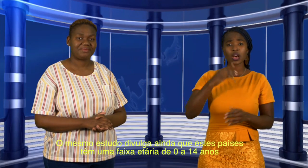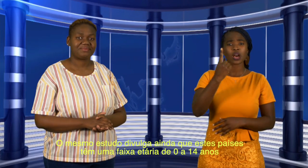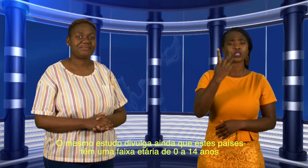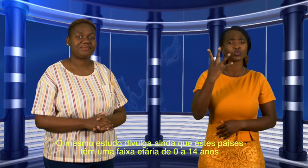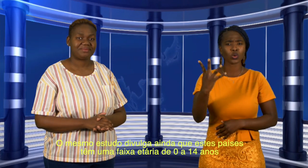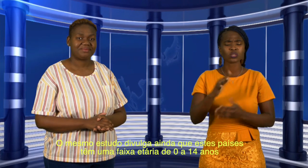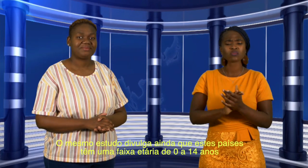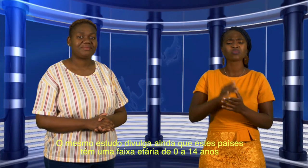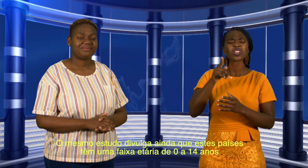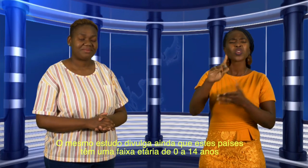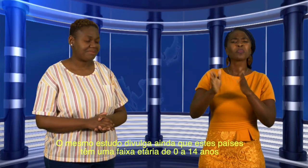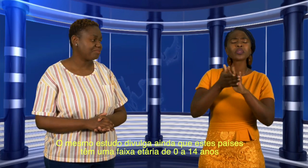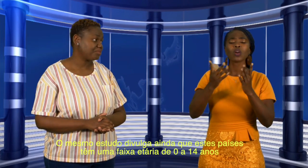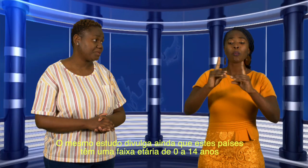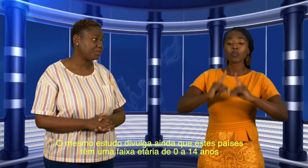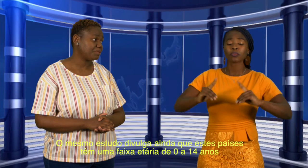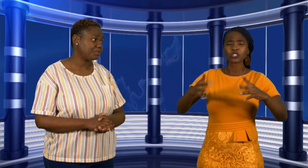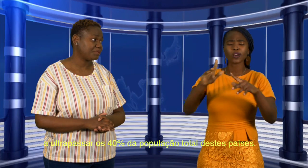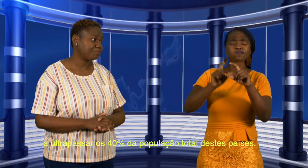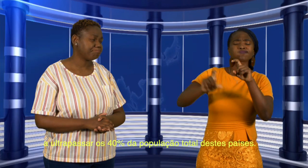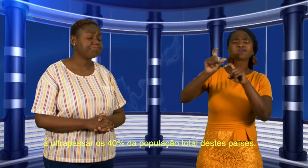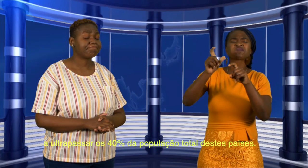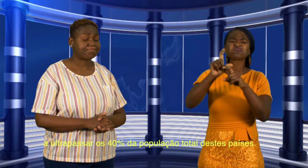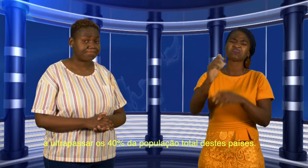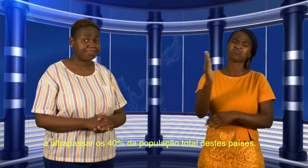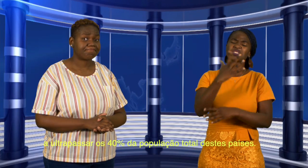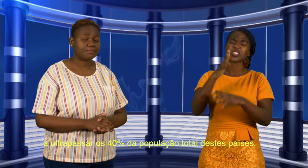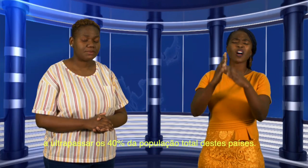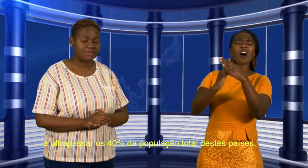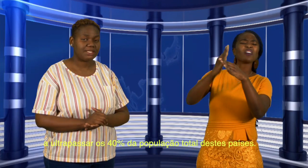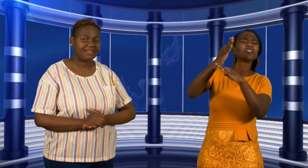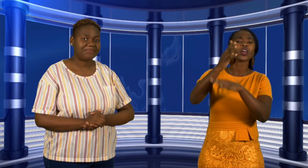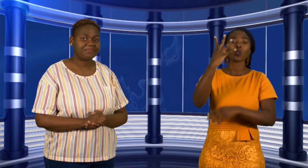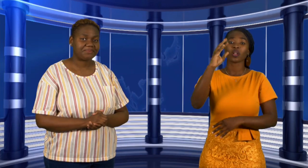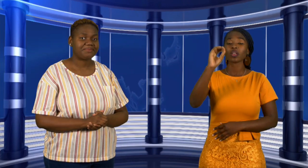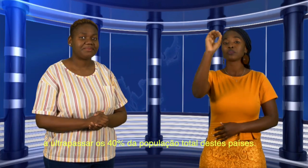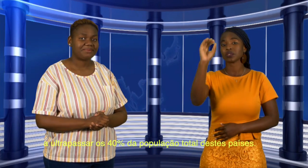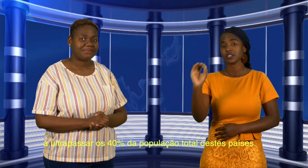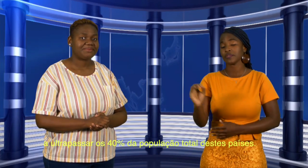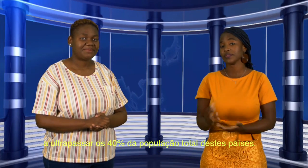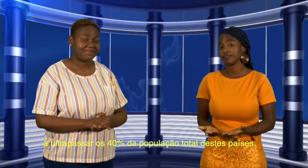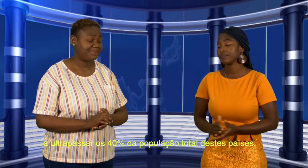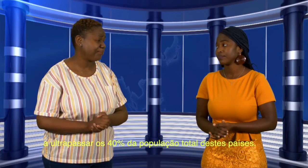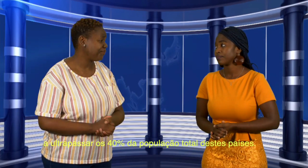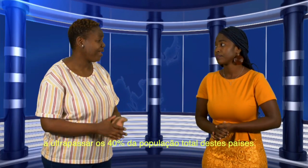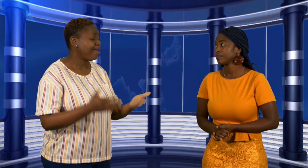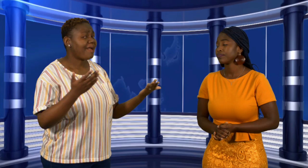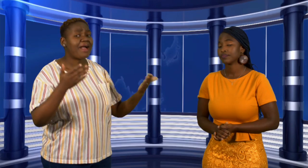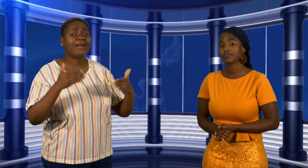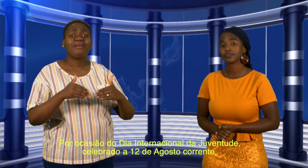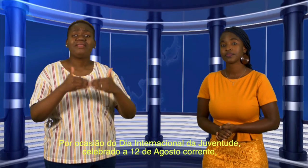uma faixa etária de 0 a 14 anos a ultrapassar os 40% da população total destes países.